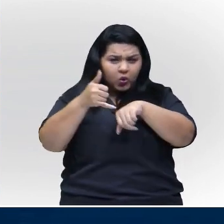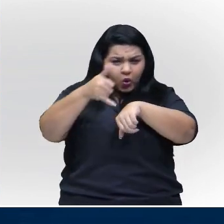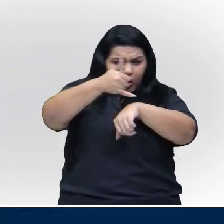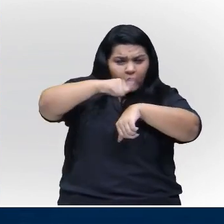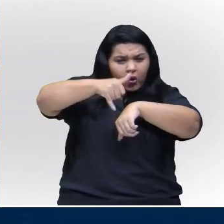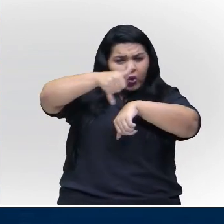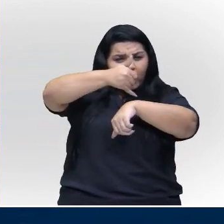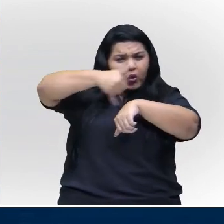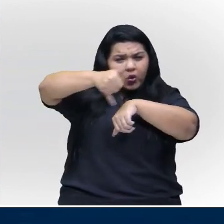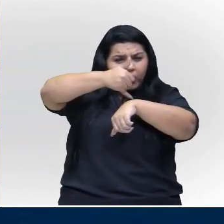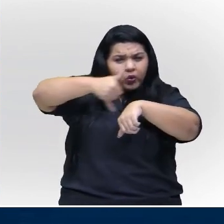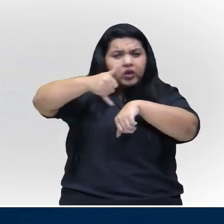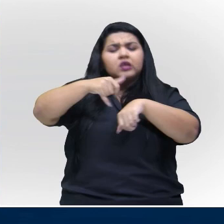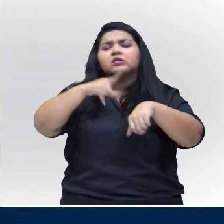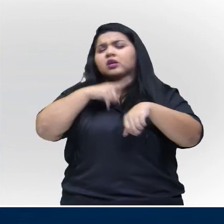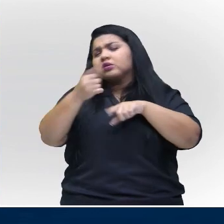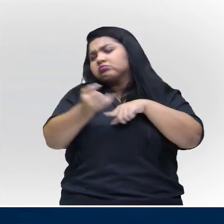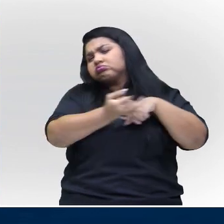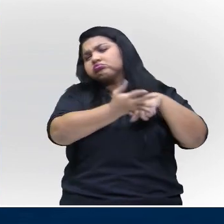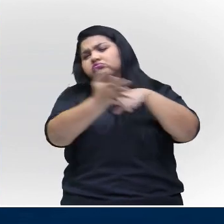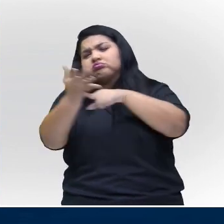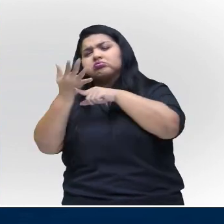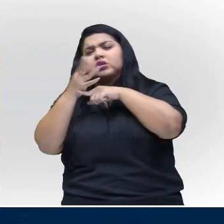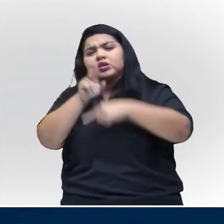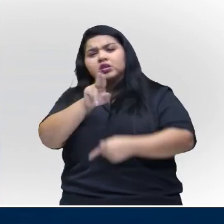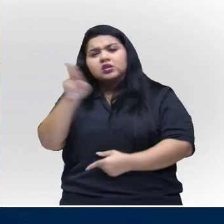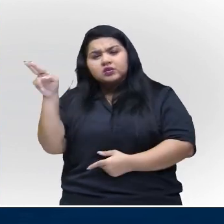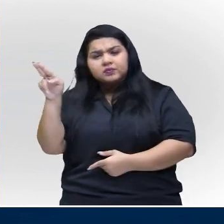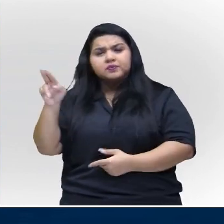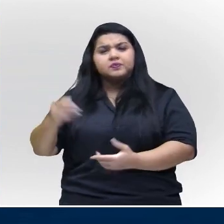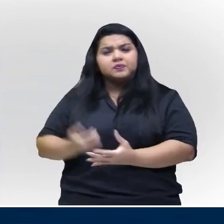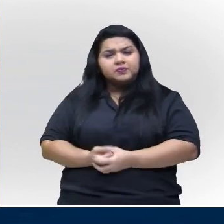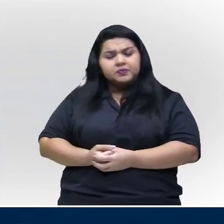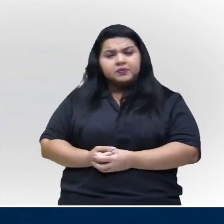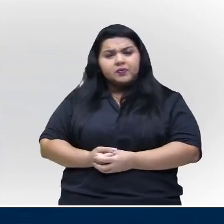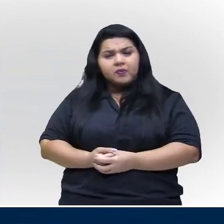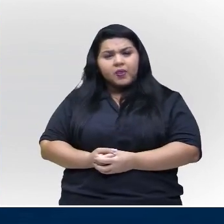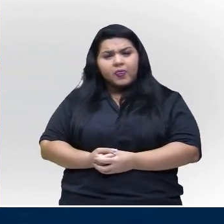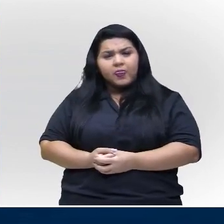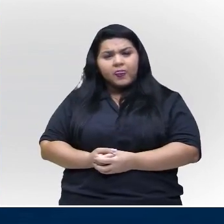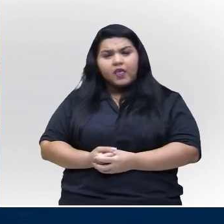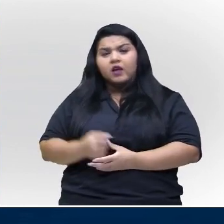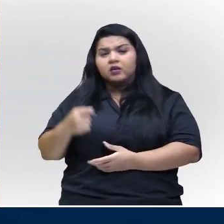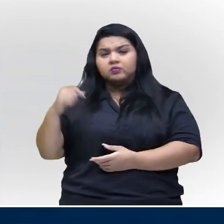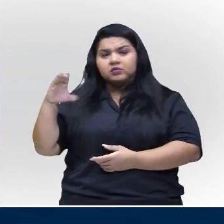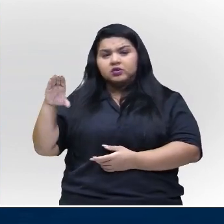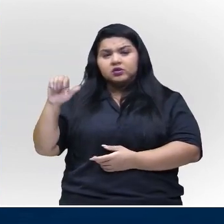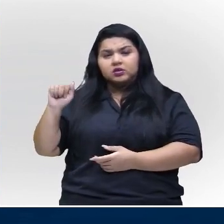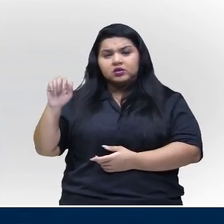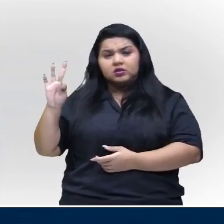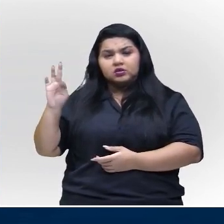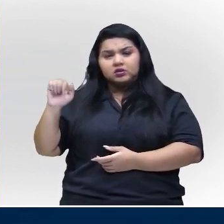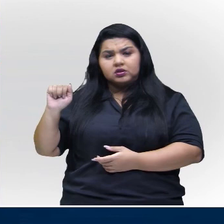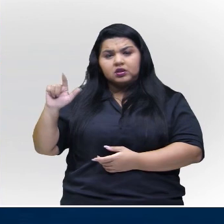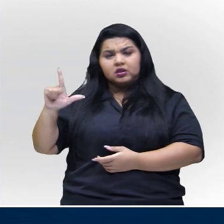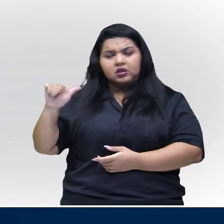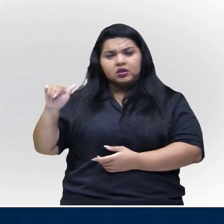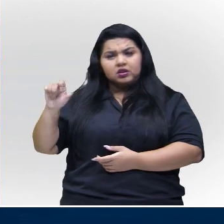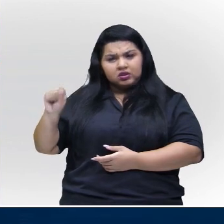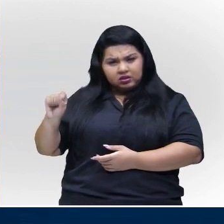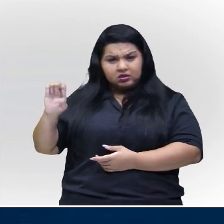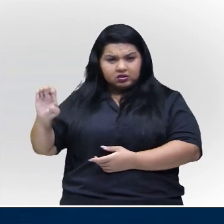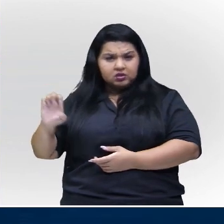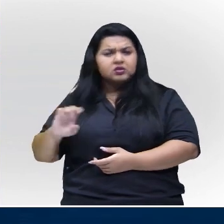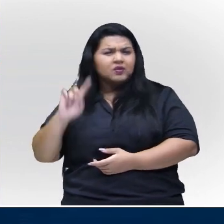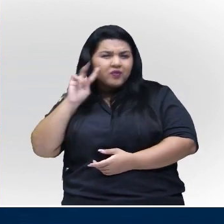grande quantidade da enzima denominada catalase, certo? A gente está vendo aqui na imagem, ó, essa bolinha branquinha, que a gente